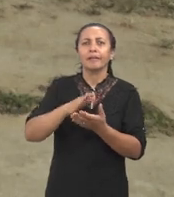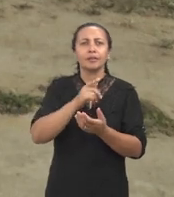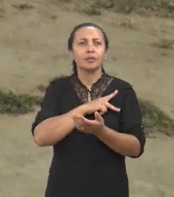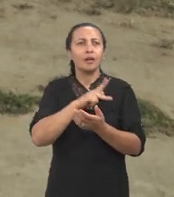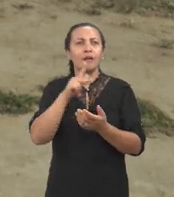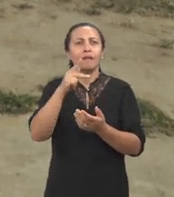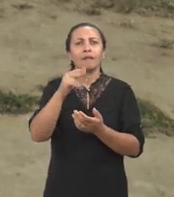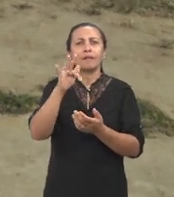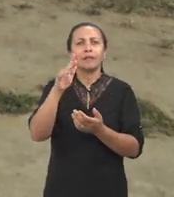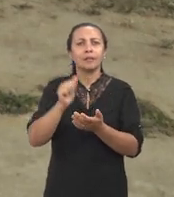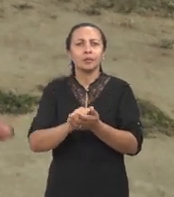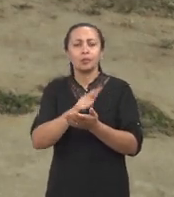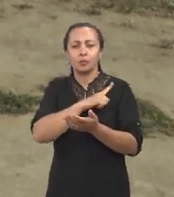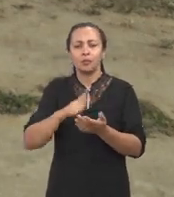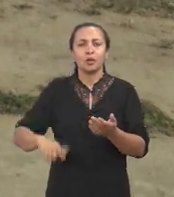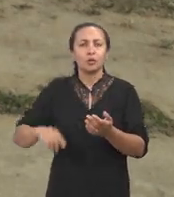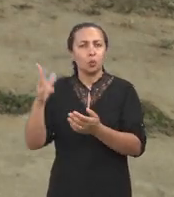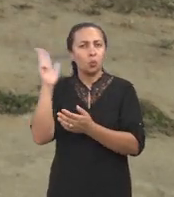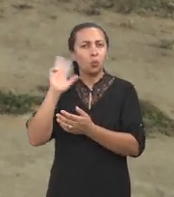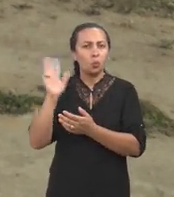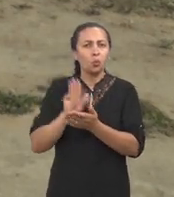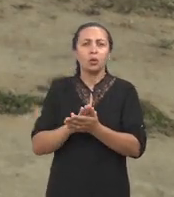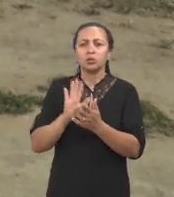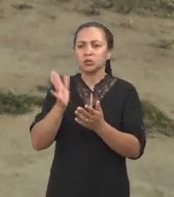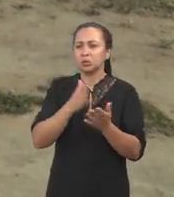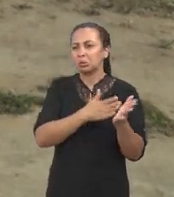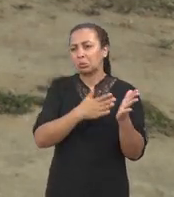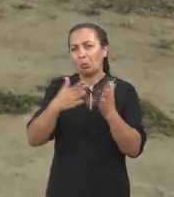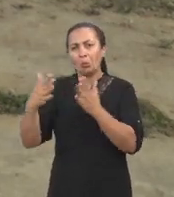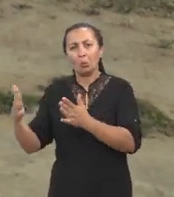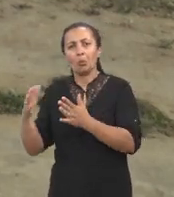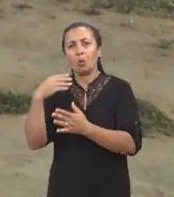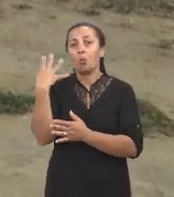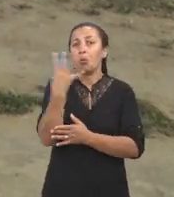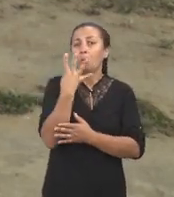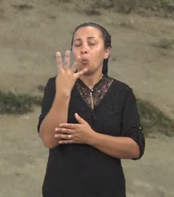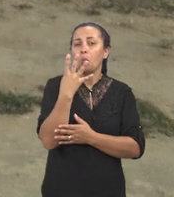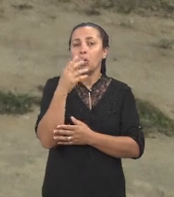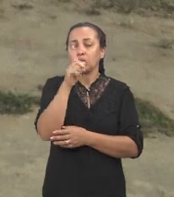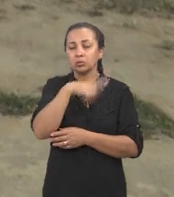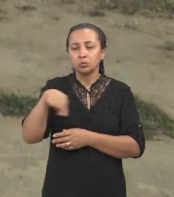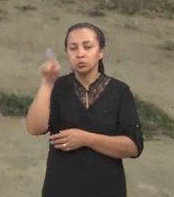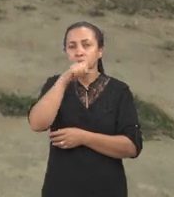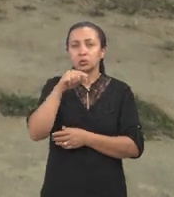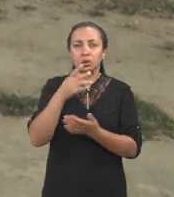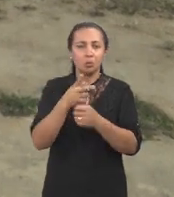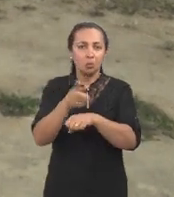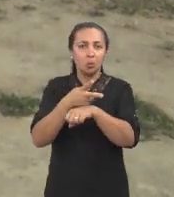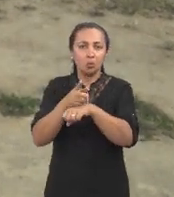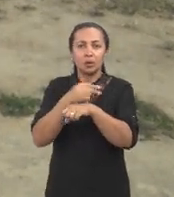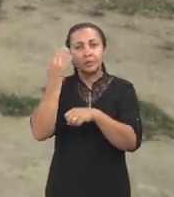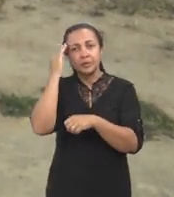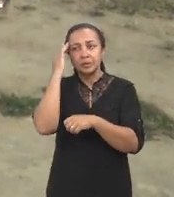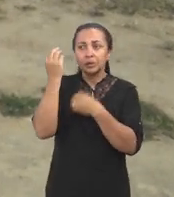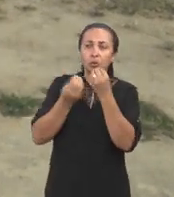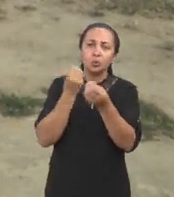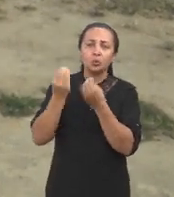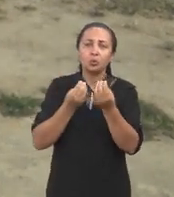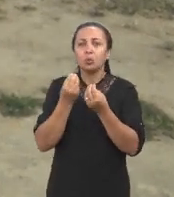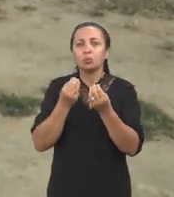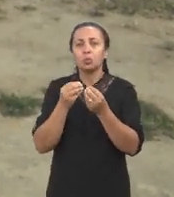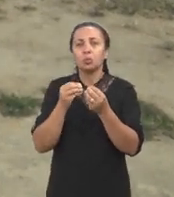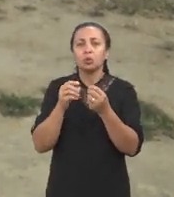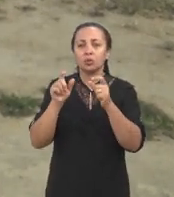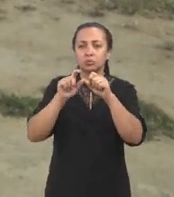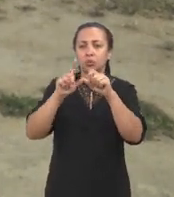Haddad no governo Lula é de lá até hoje né ele já passou por 4 ciclos e a gente tem buscado entender como que